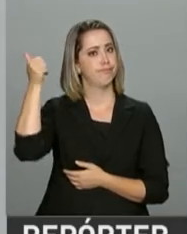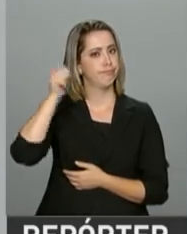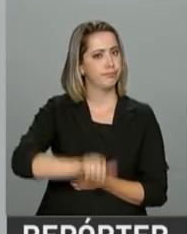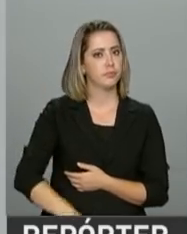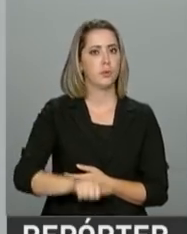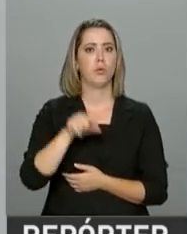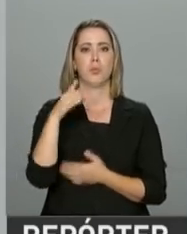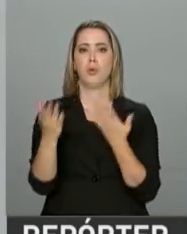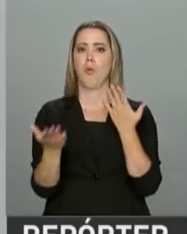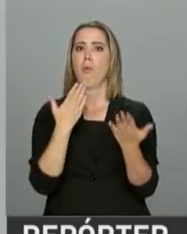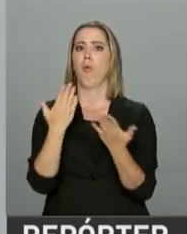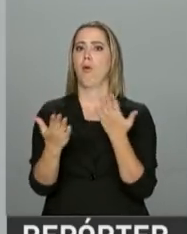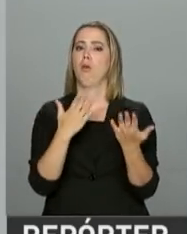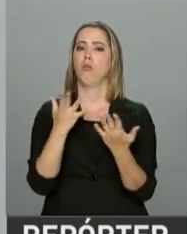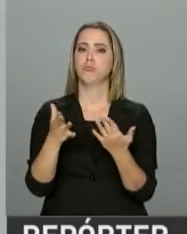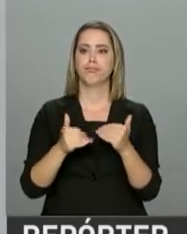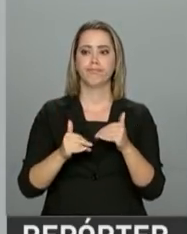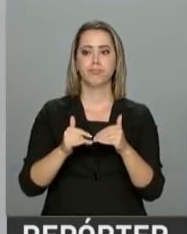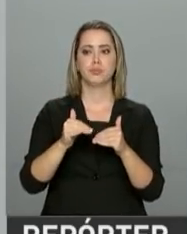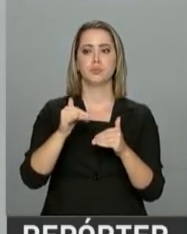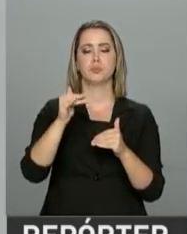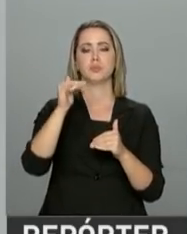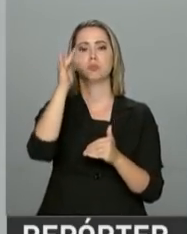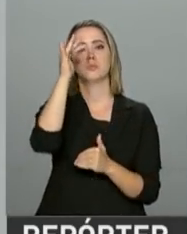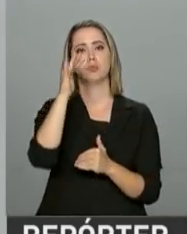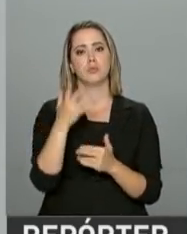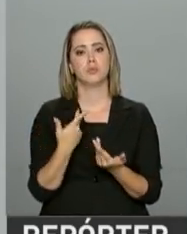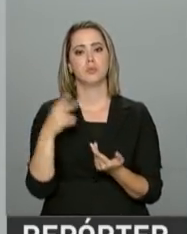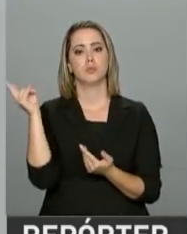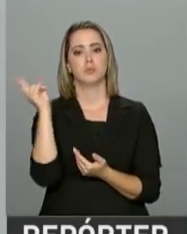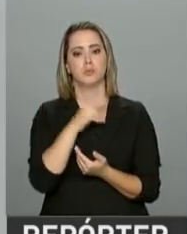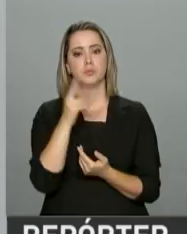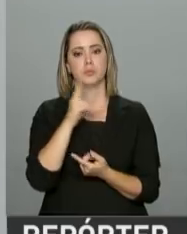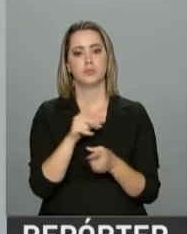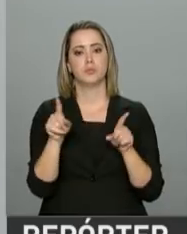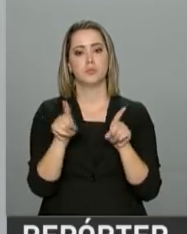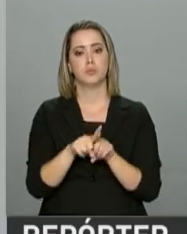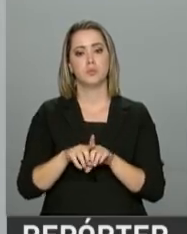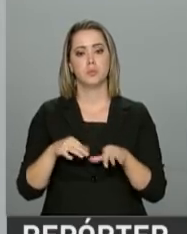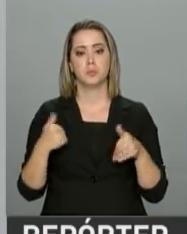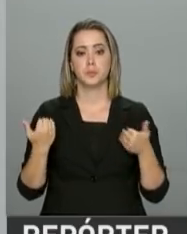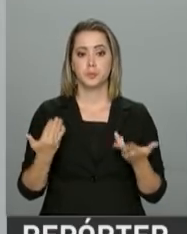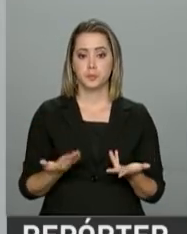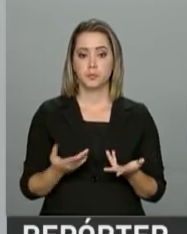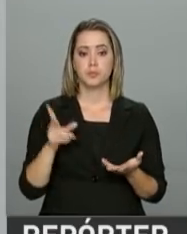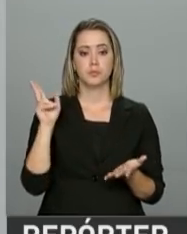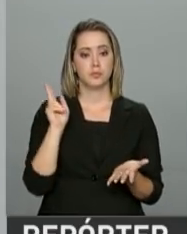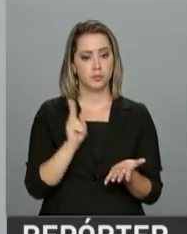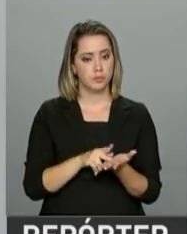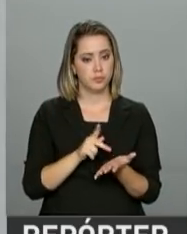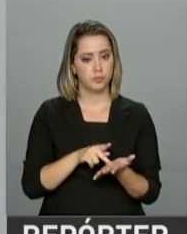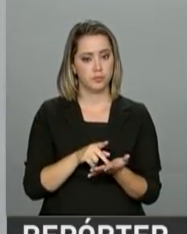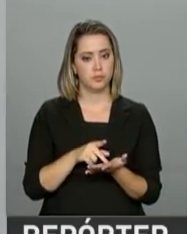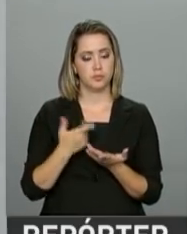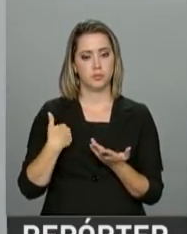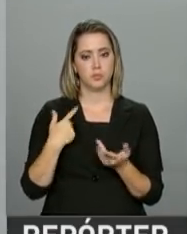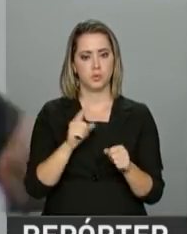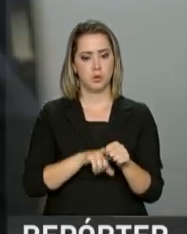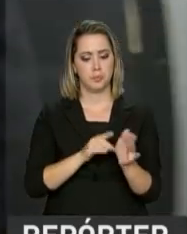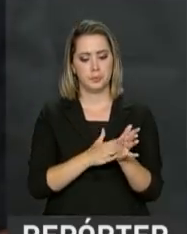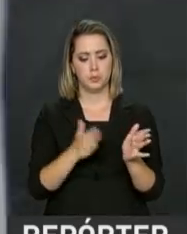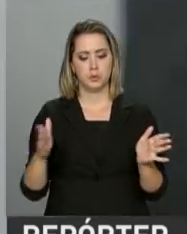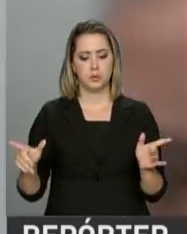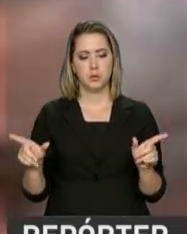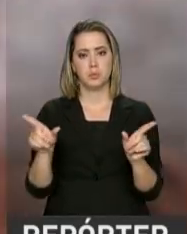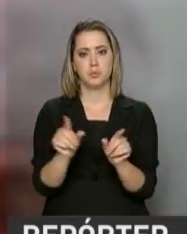que essa proporção cresce a cada ano de maneira rápida e com certeza em um espaço de tempo